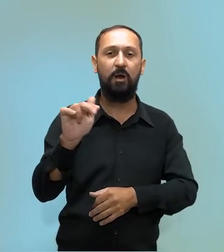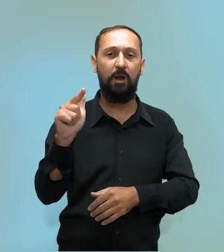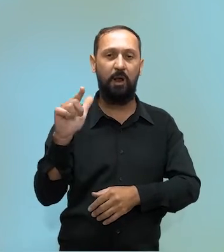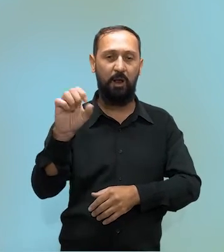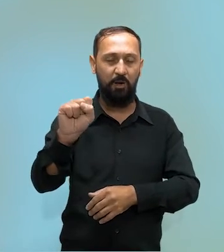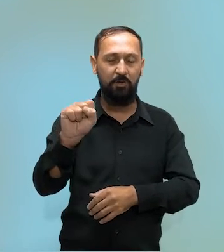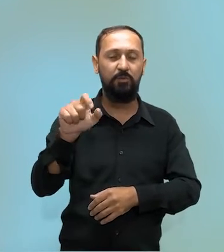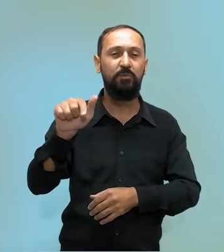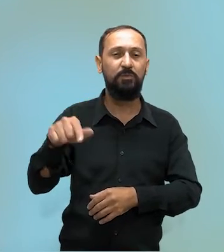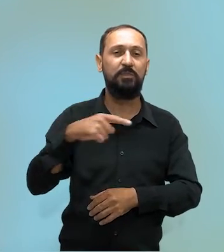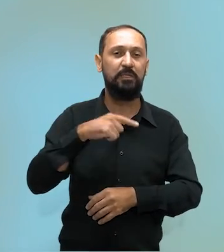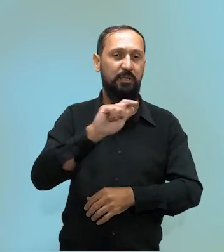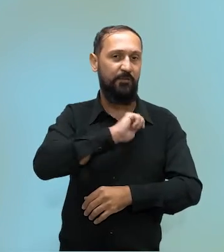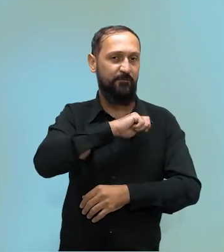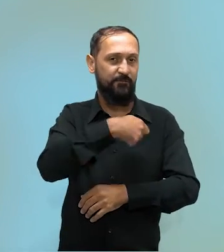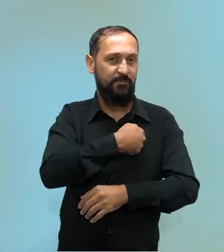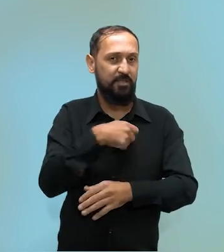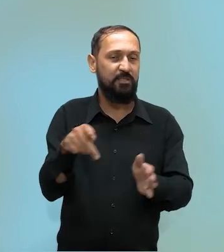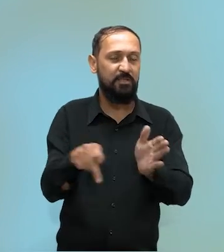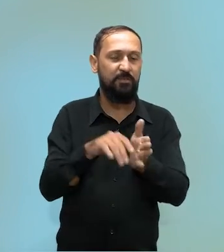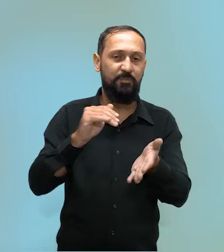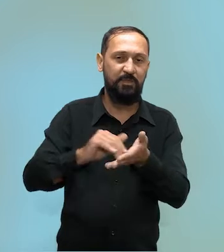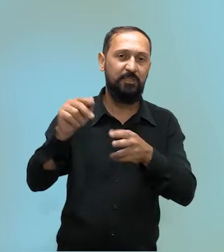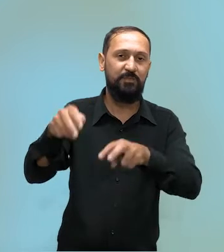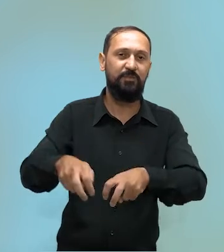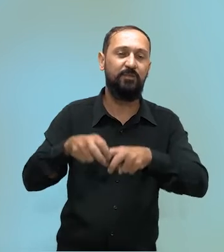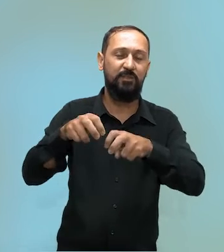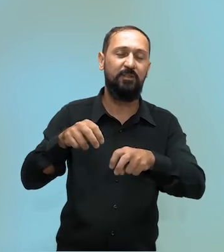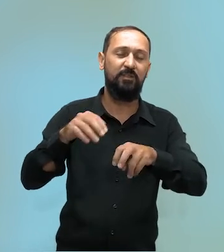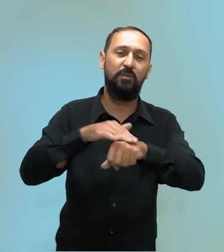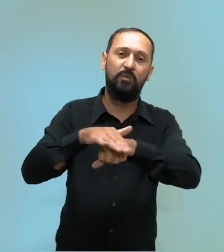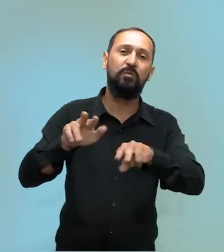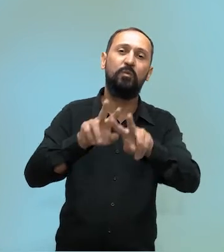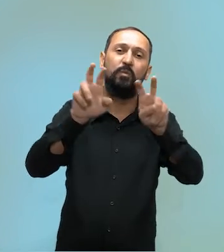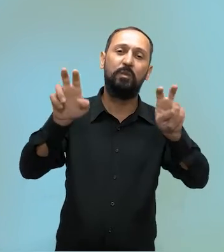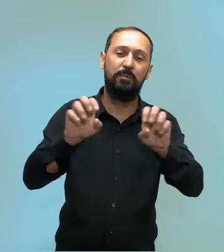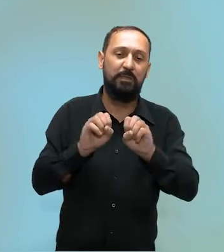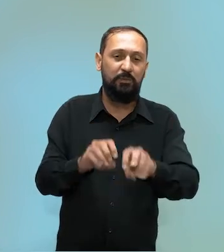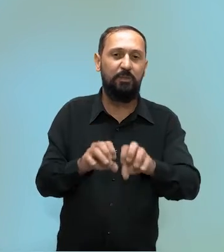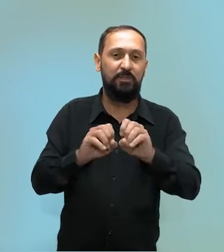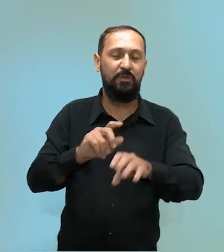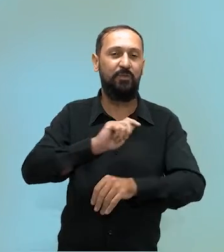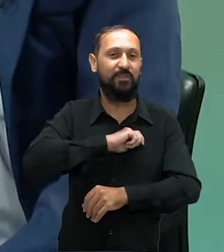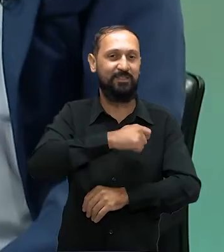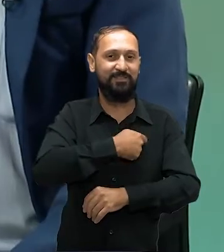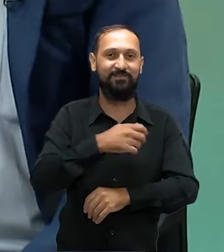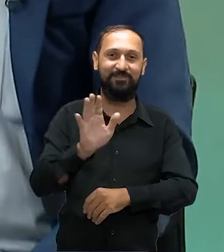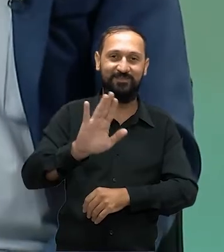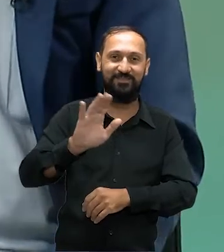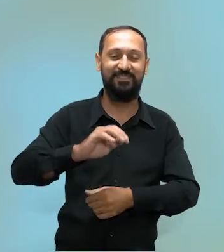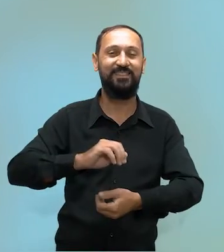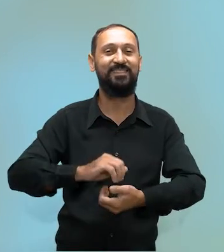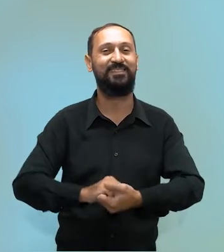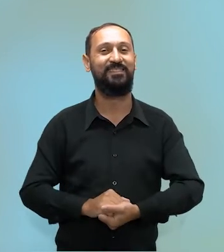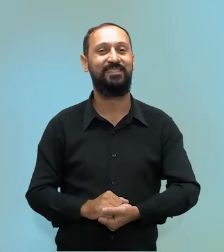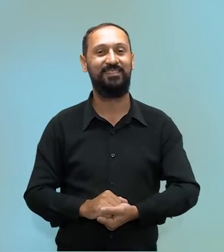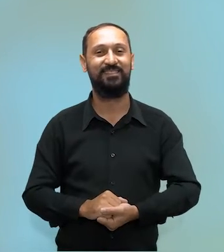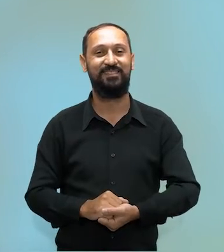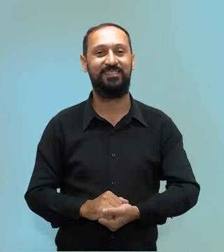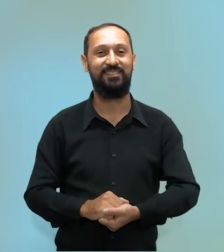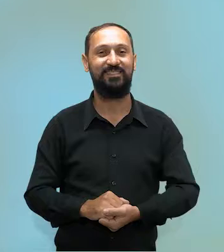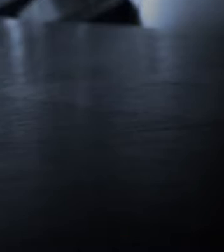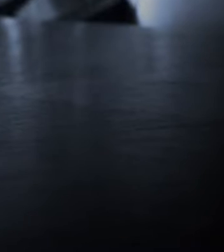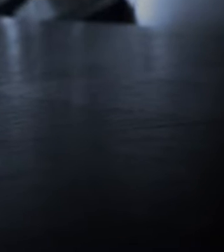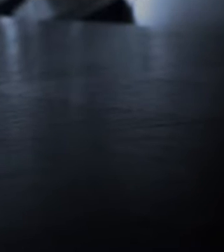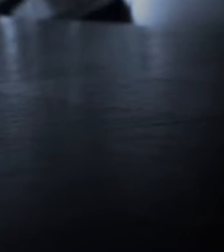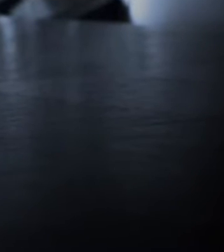hoje é o Carlos Antunes, que é fiscal da Cefaz de Mato Grosso do Sul, e a gente está conversando sobre educação fiscal. Até lá, não